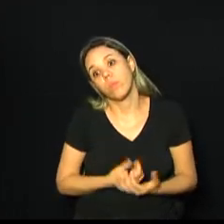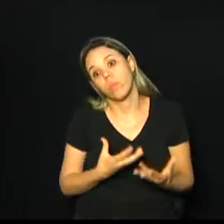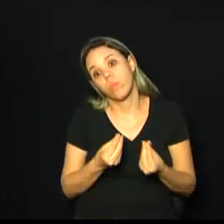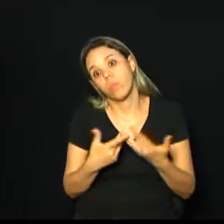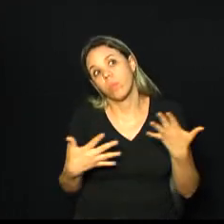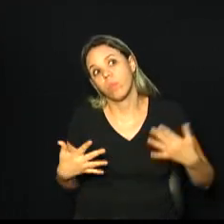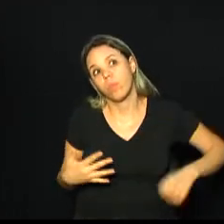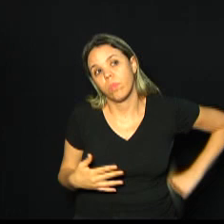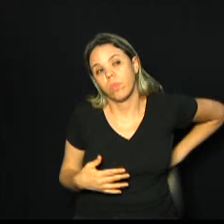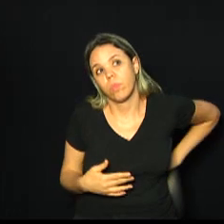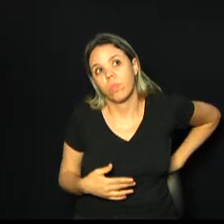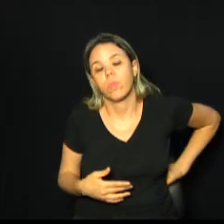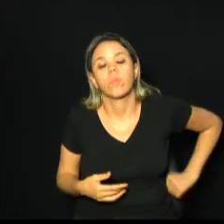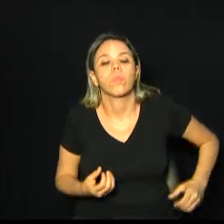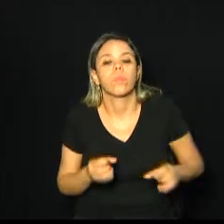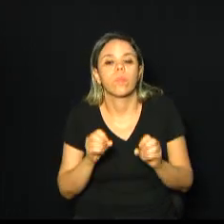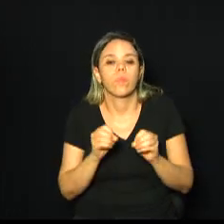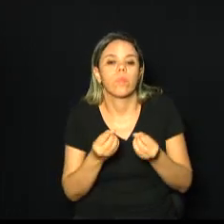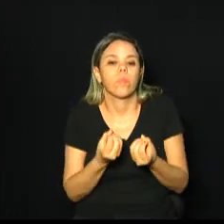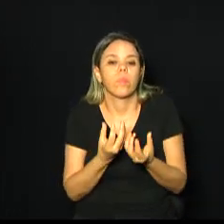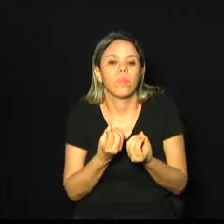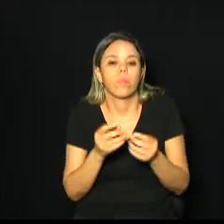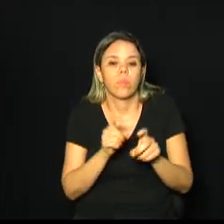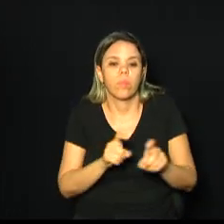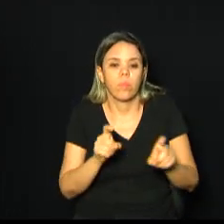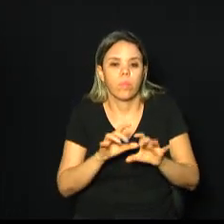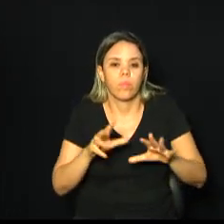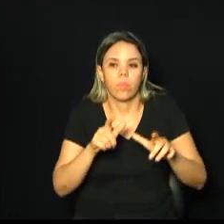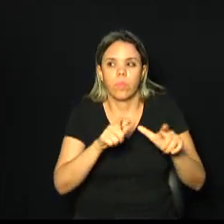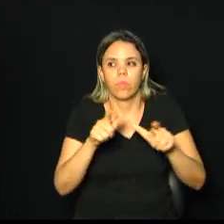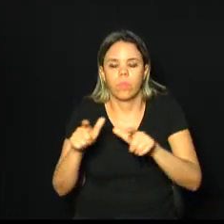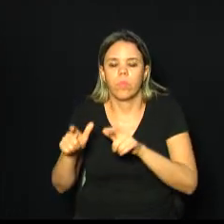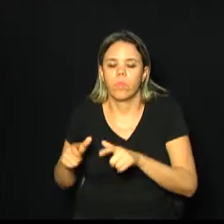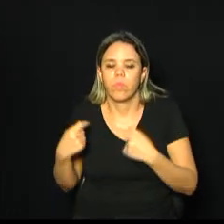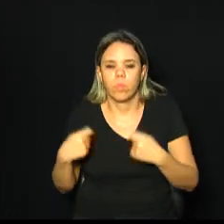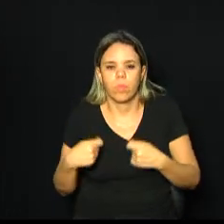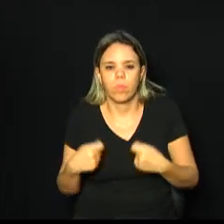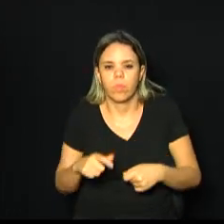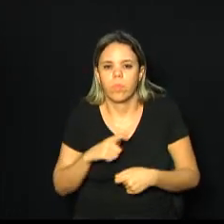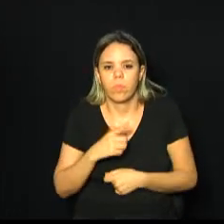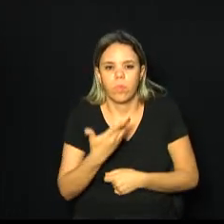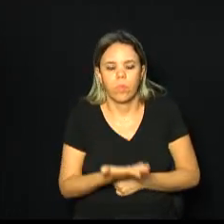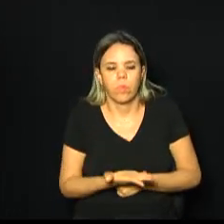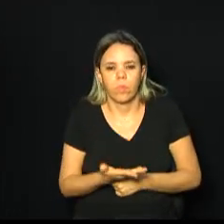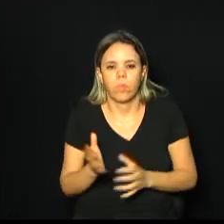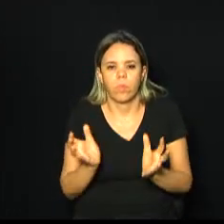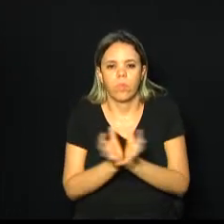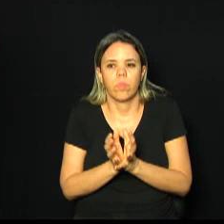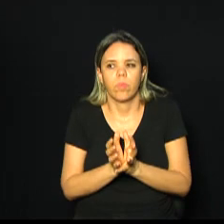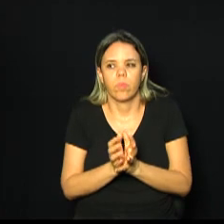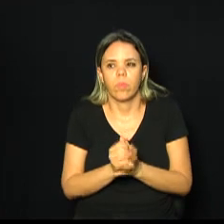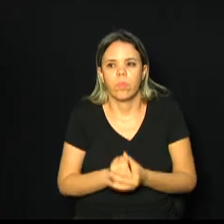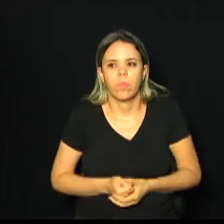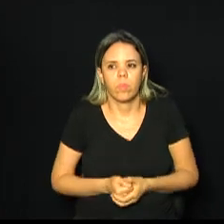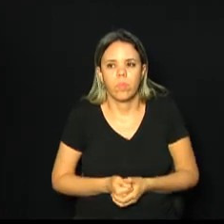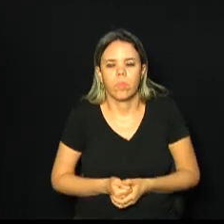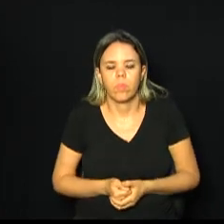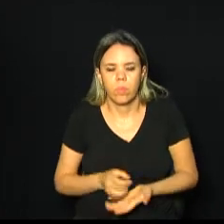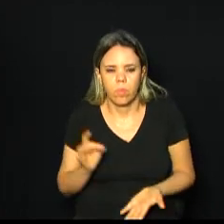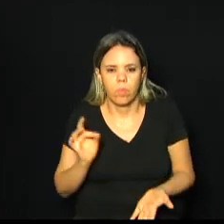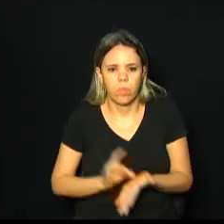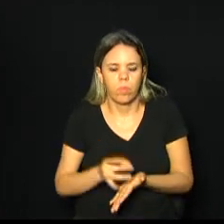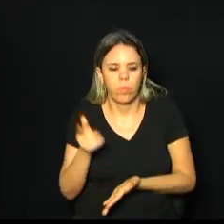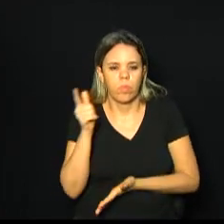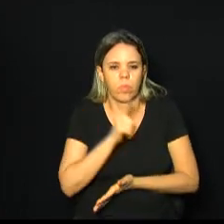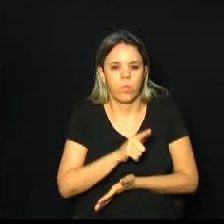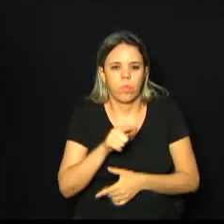muita coisa. A informação está em todo lugar. E a gente precisa ter um comitê bem conciso para